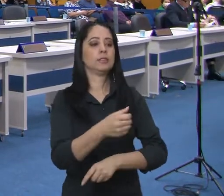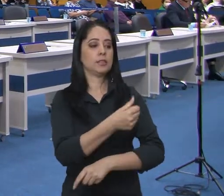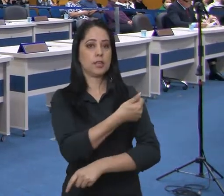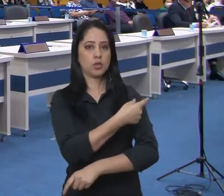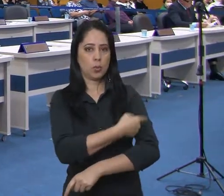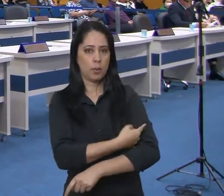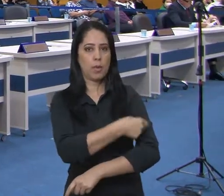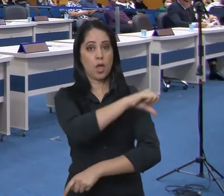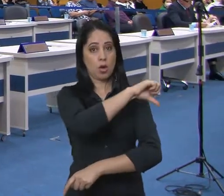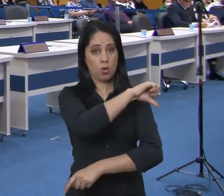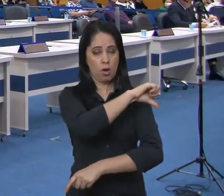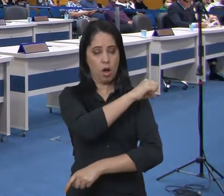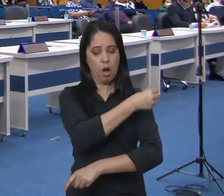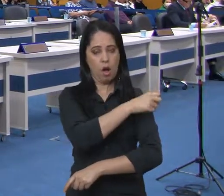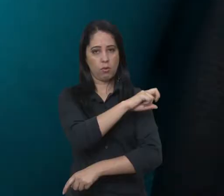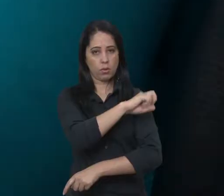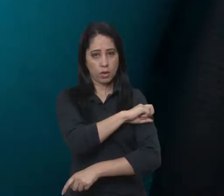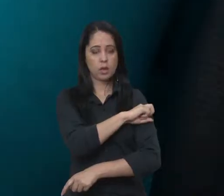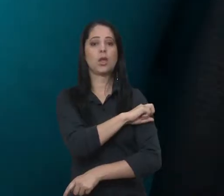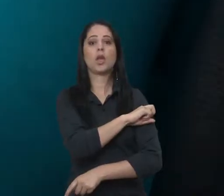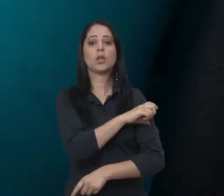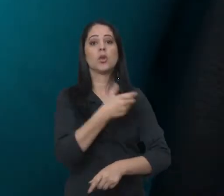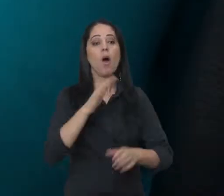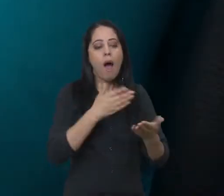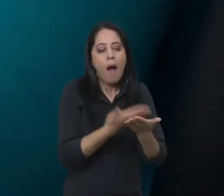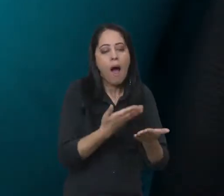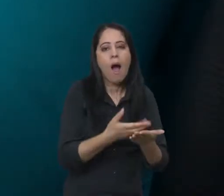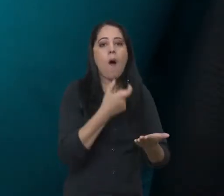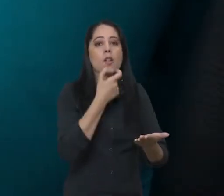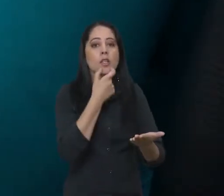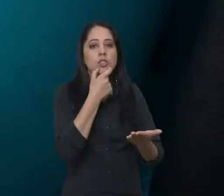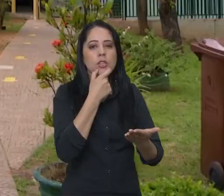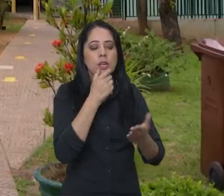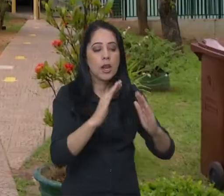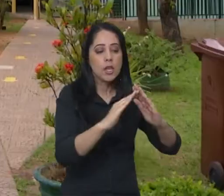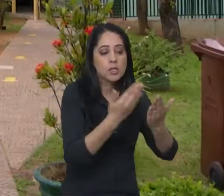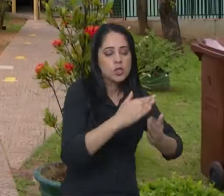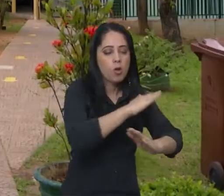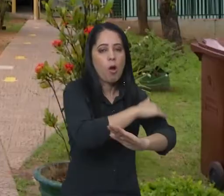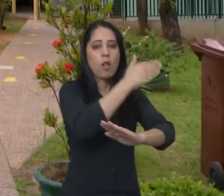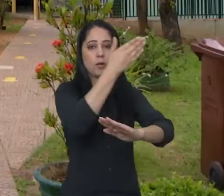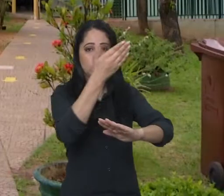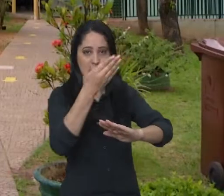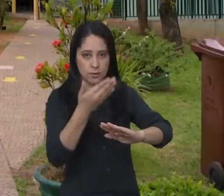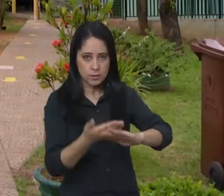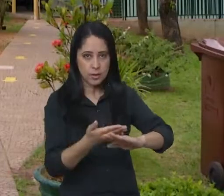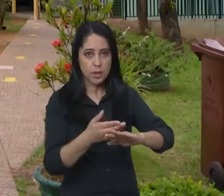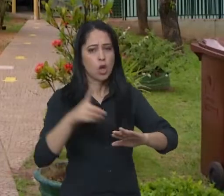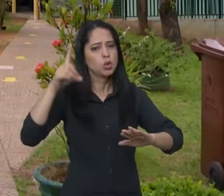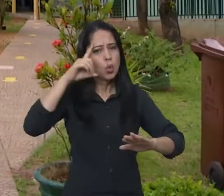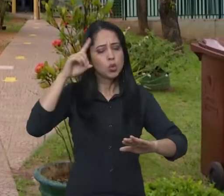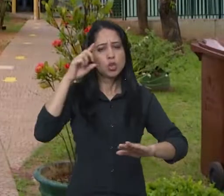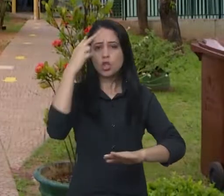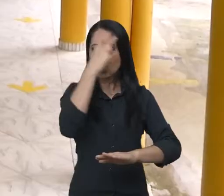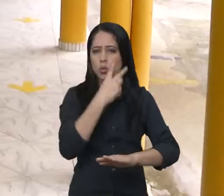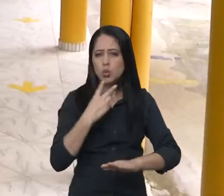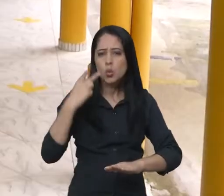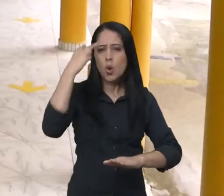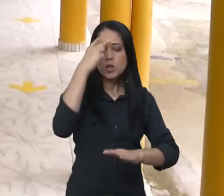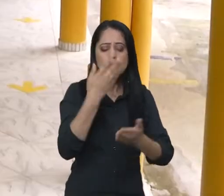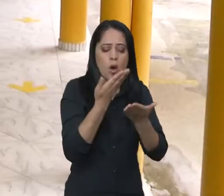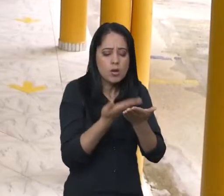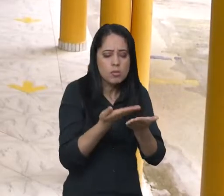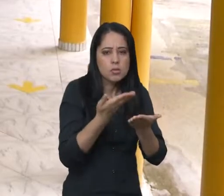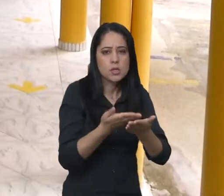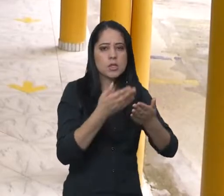anos iniciais do ensino fundamental nas escolas de período integral. A carga horária semanal será de 2 horas e